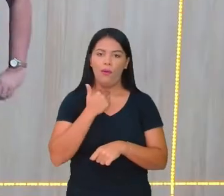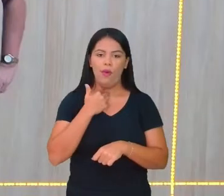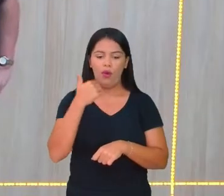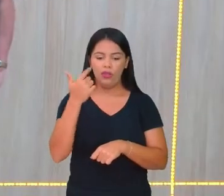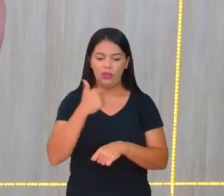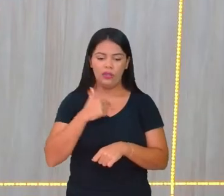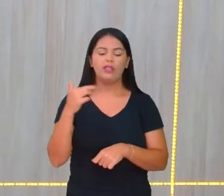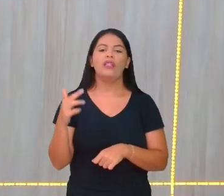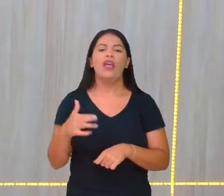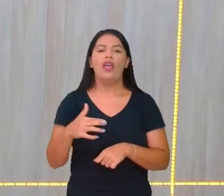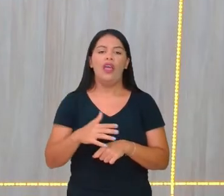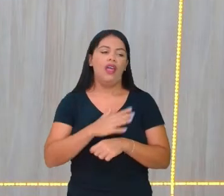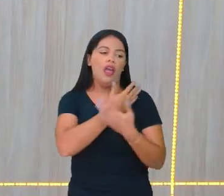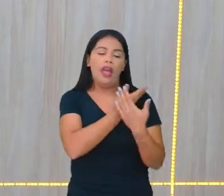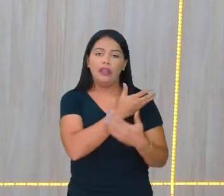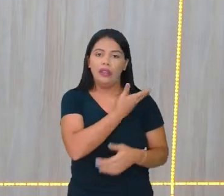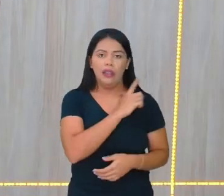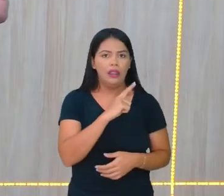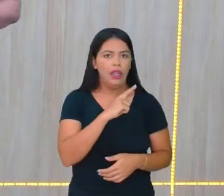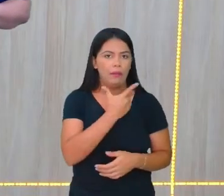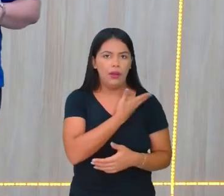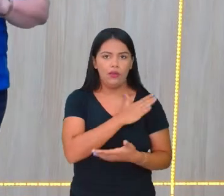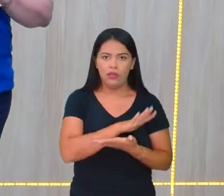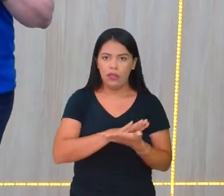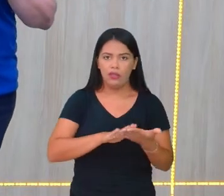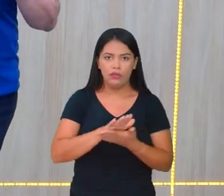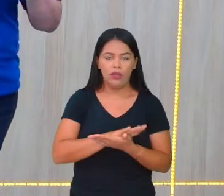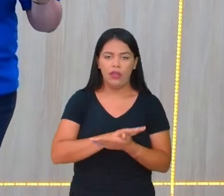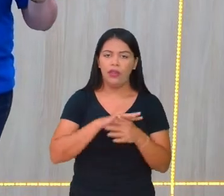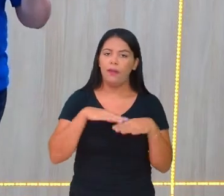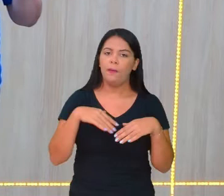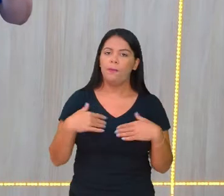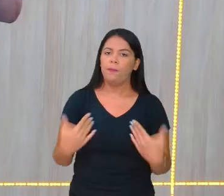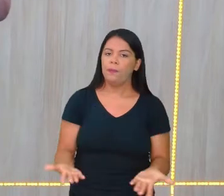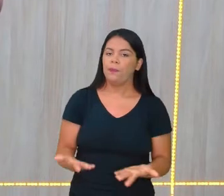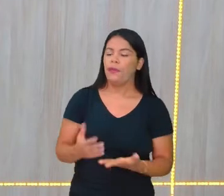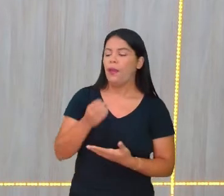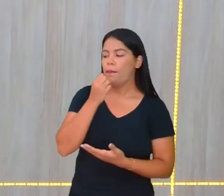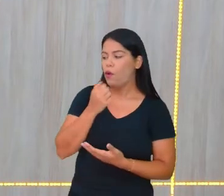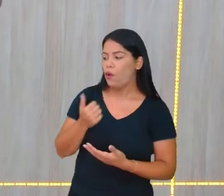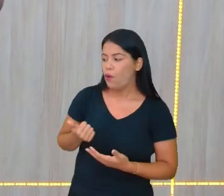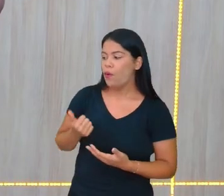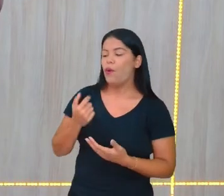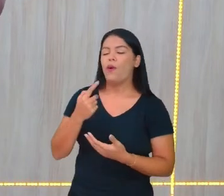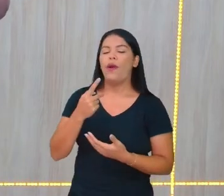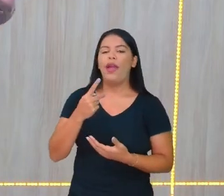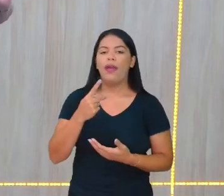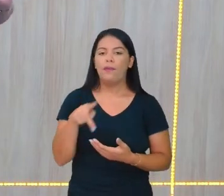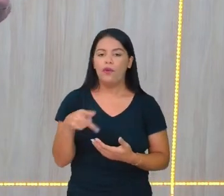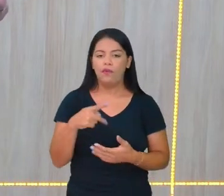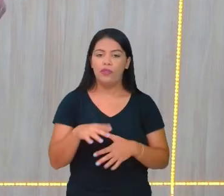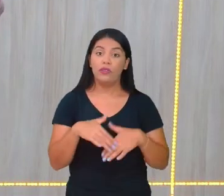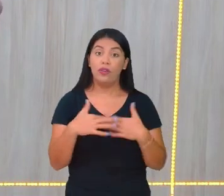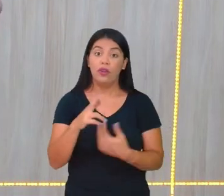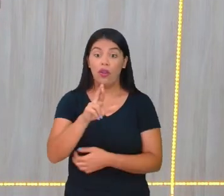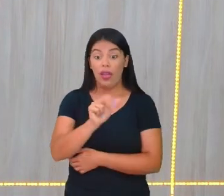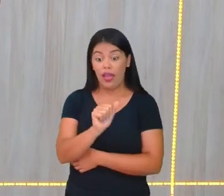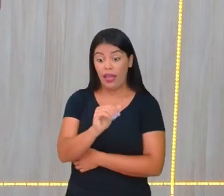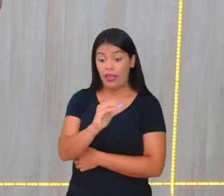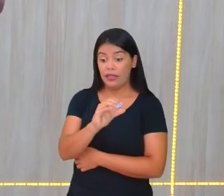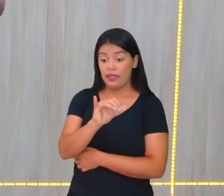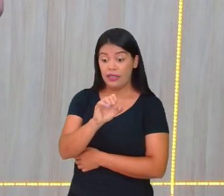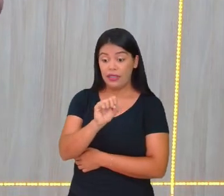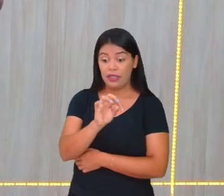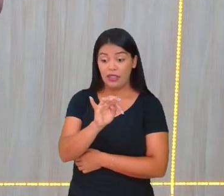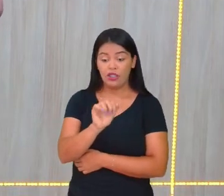forte isso, professora Camille. E aí, minha gente, uma fala, não é, racista, não é uma brincadeira. Ela